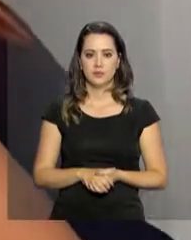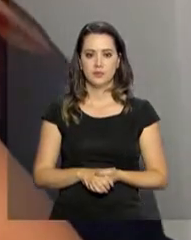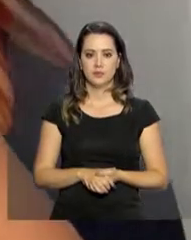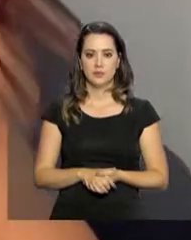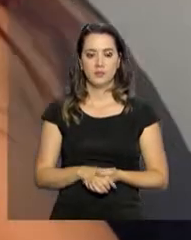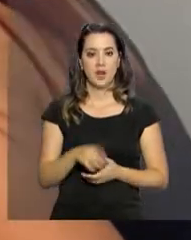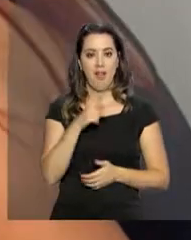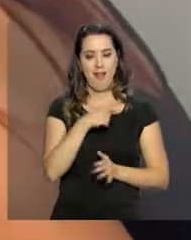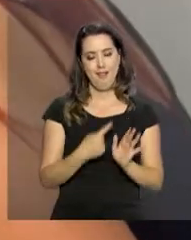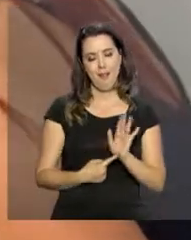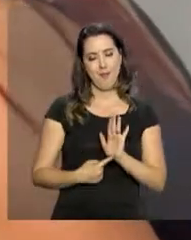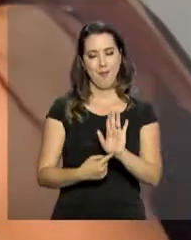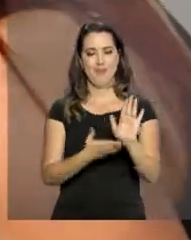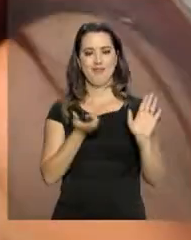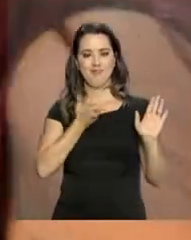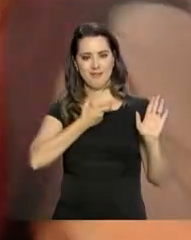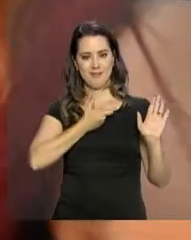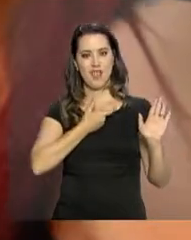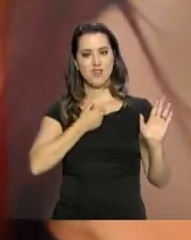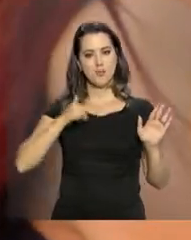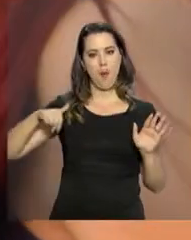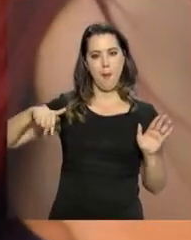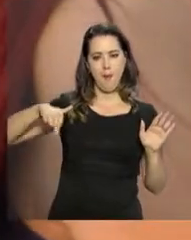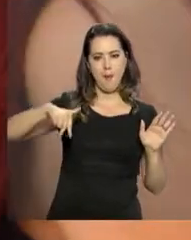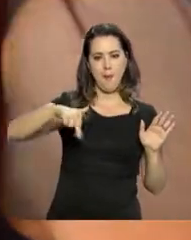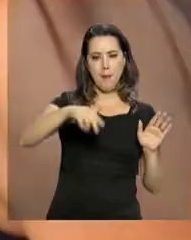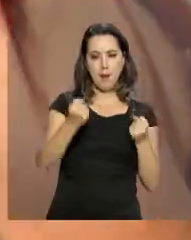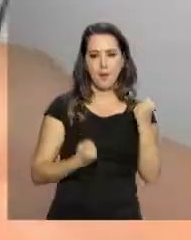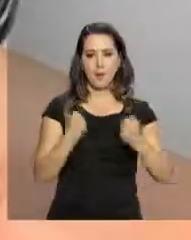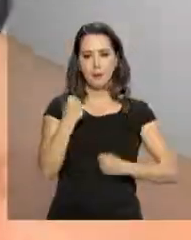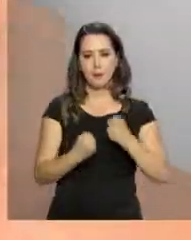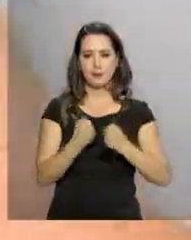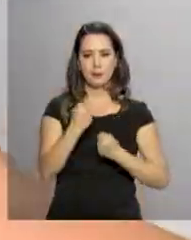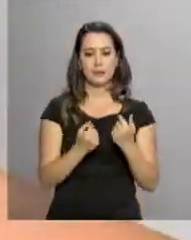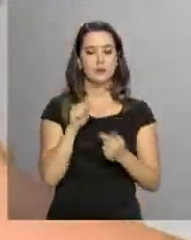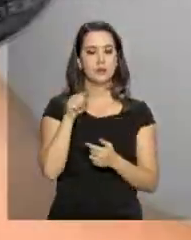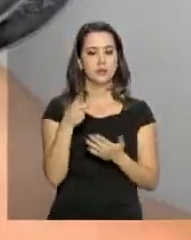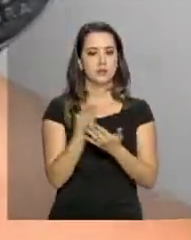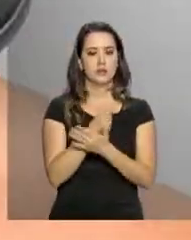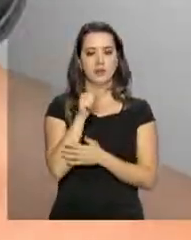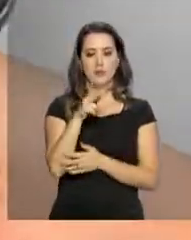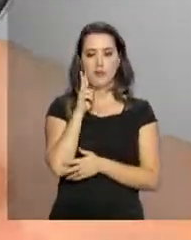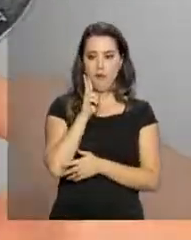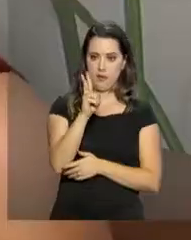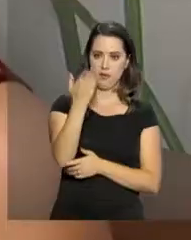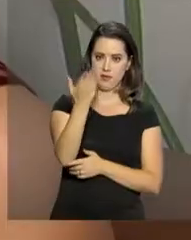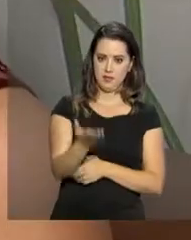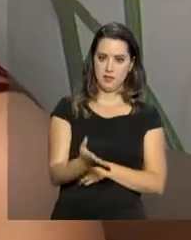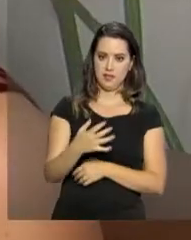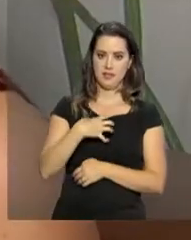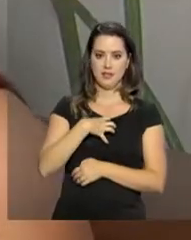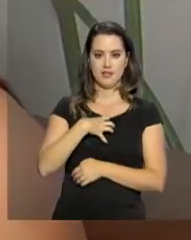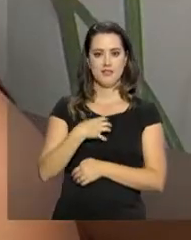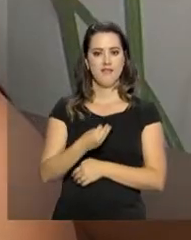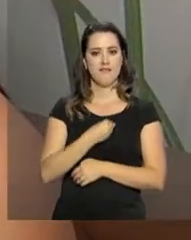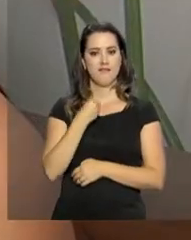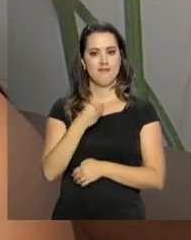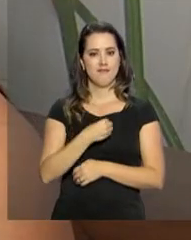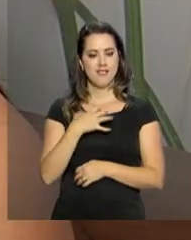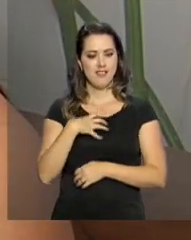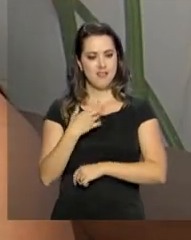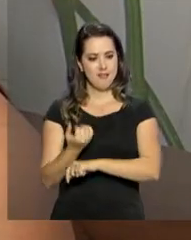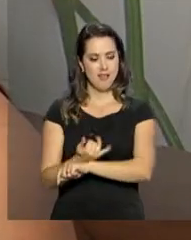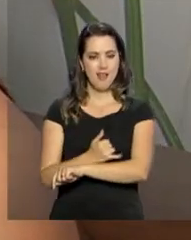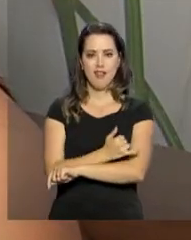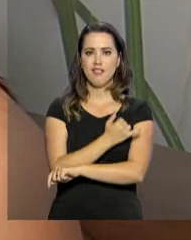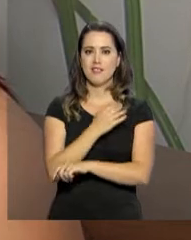Gabriela exibe com orgulho as medalhas das corridas de rua que participou. Quem a vê assim, bem disposta e cheia de energia, nem imagina